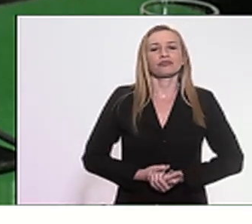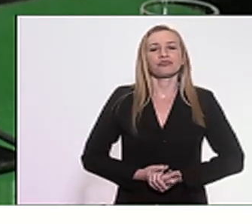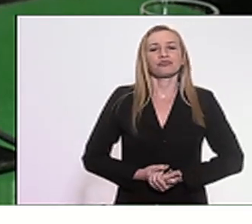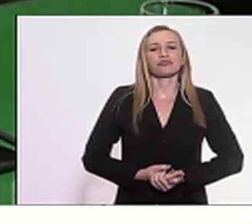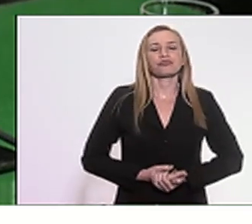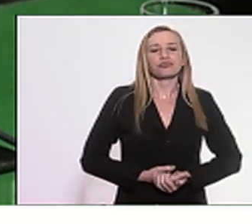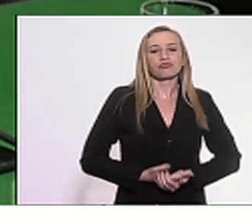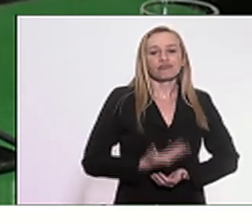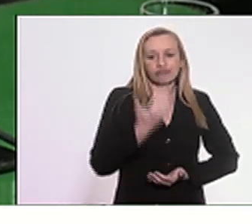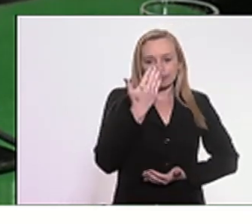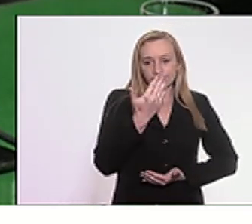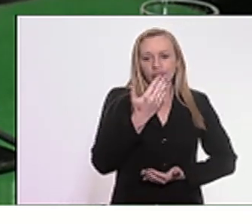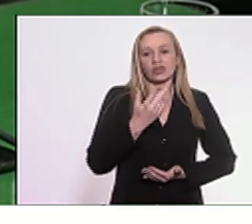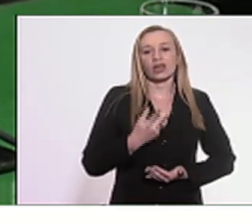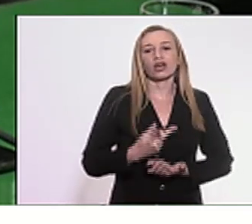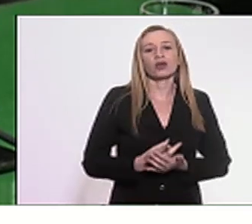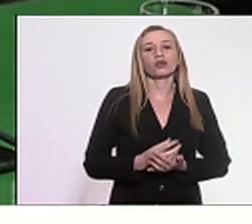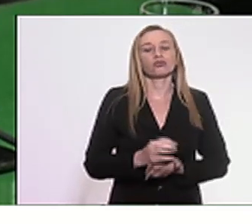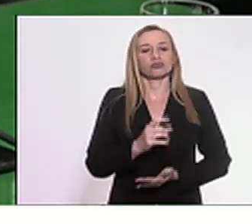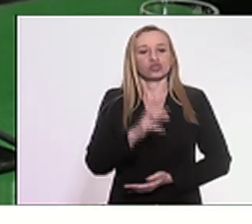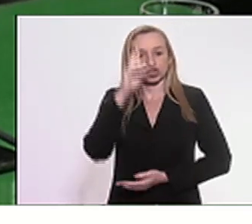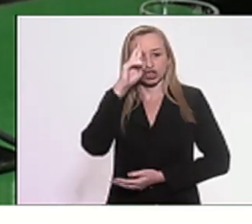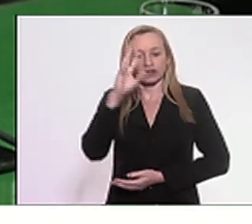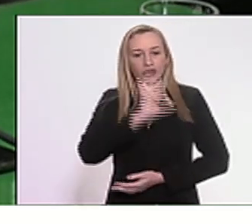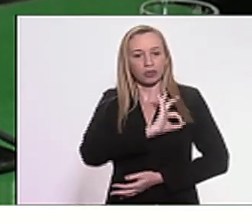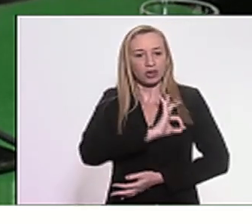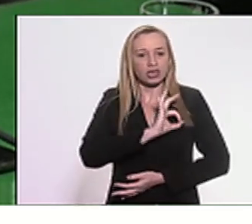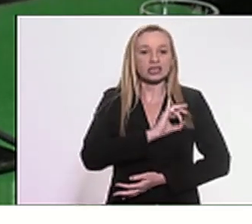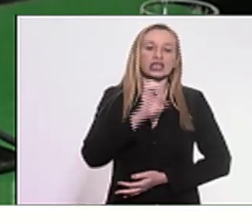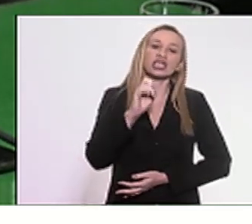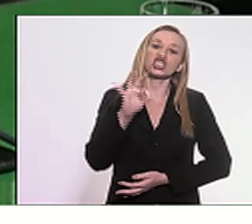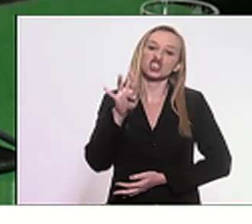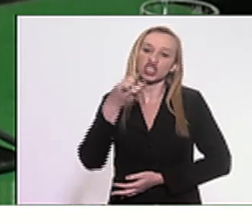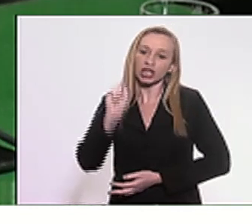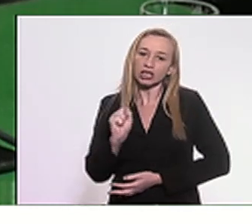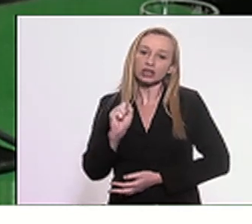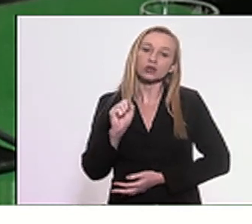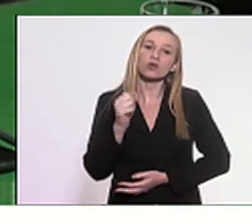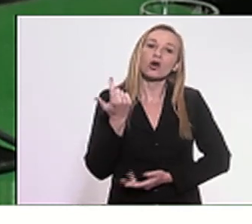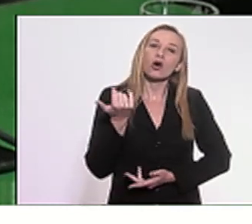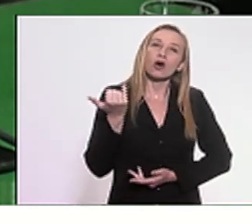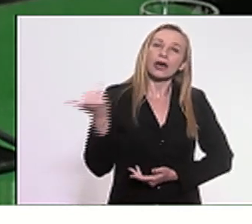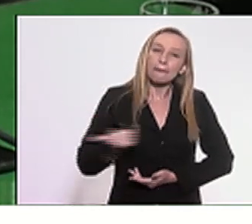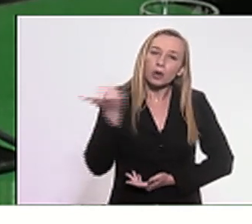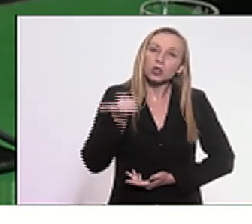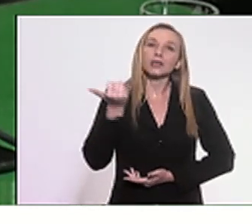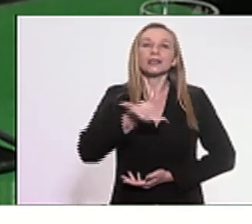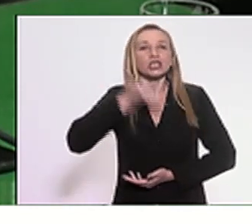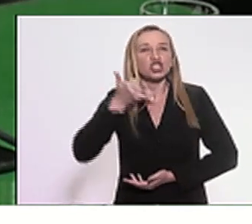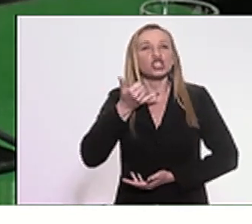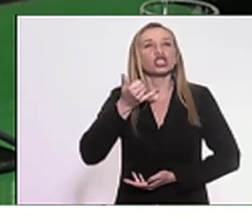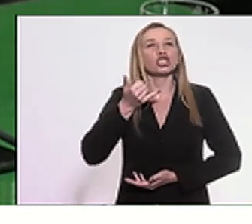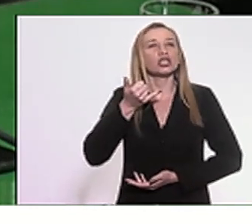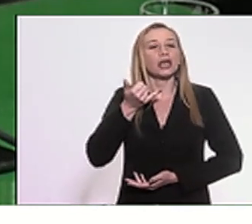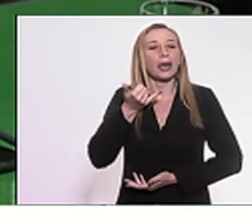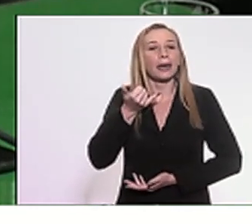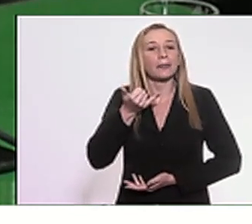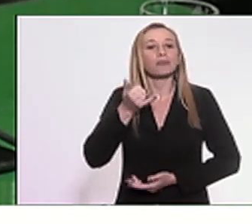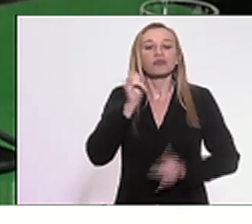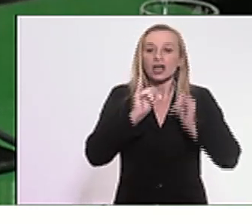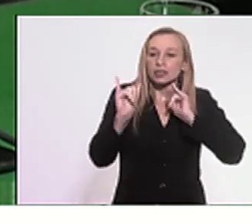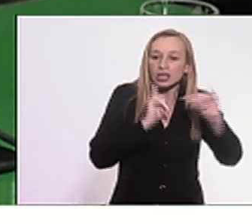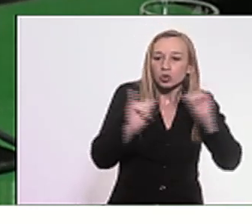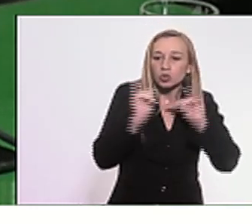Tenente Cristiano. A essência desse disque foi justamente através das